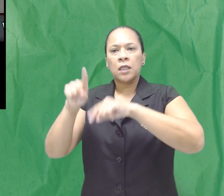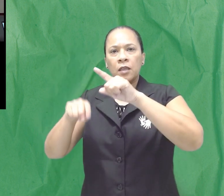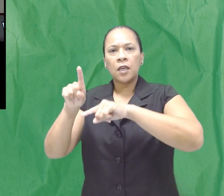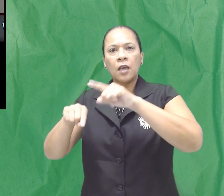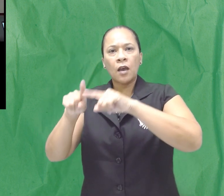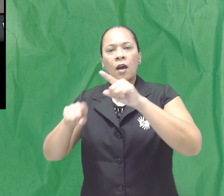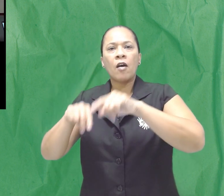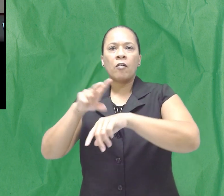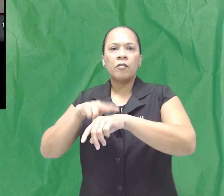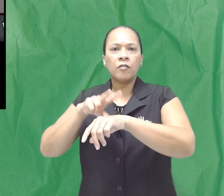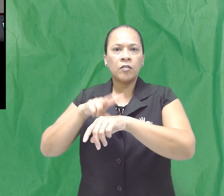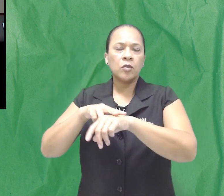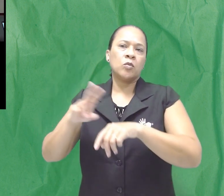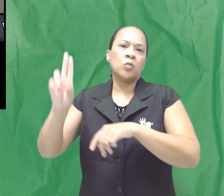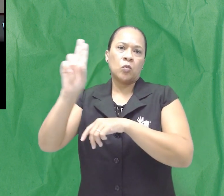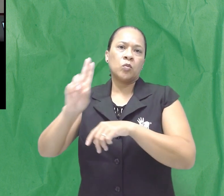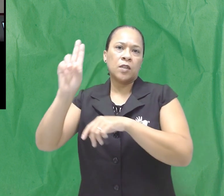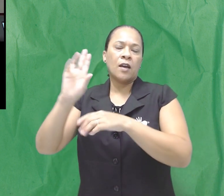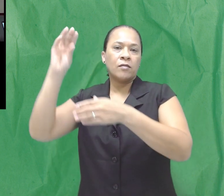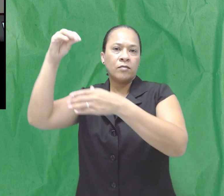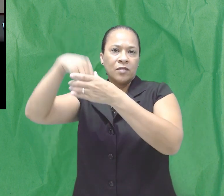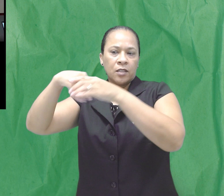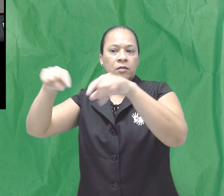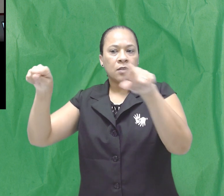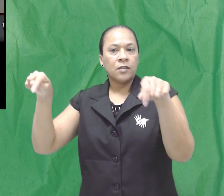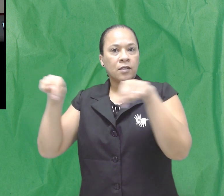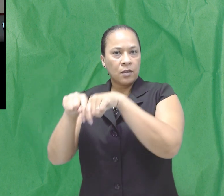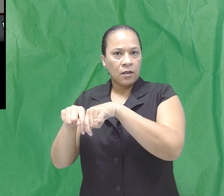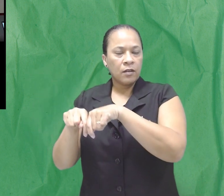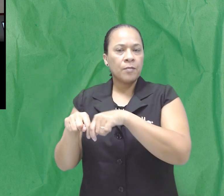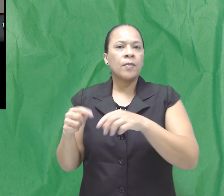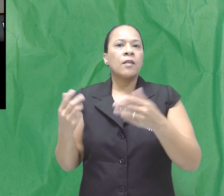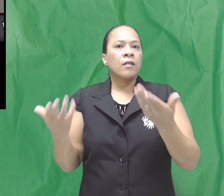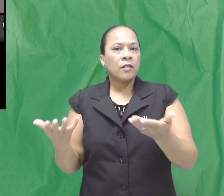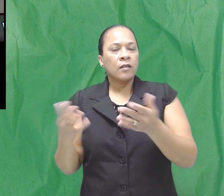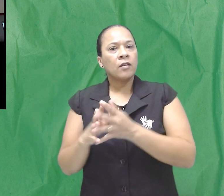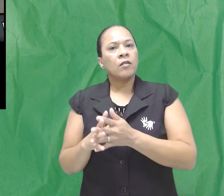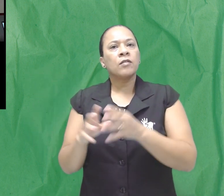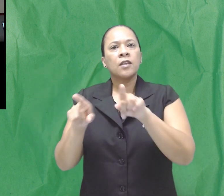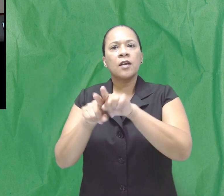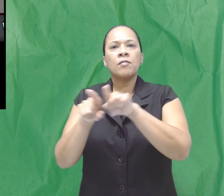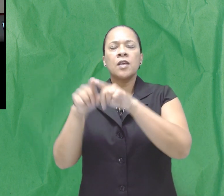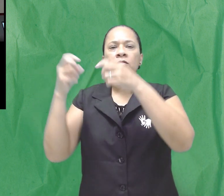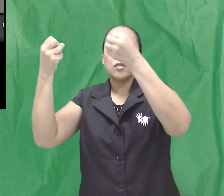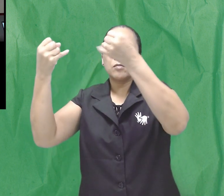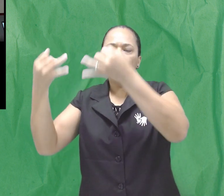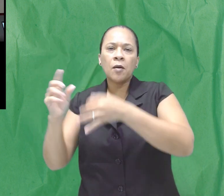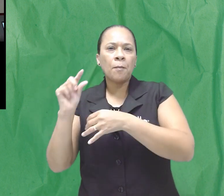e vidrarias encontrados neste espaço, e também falar um pouco sobre os critérios